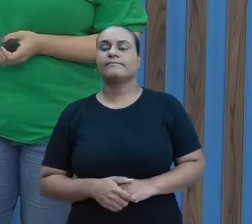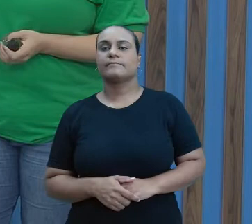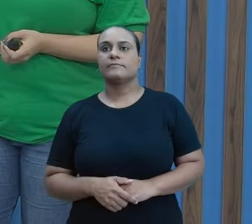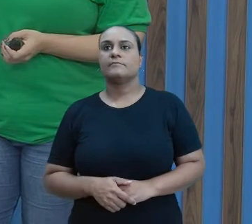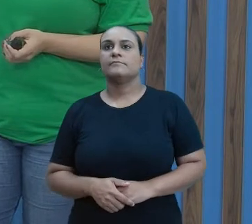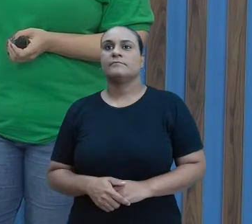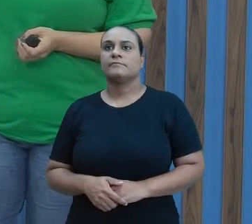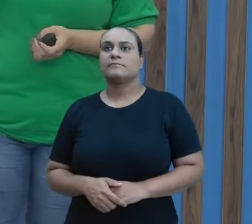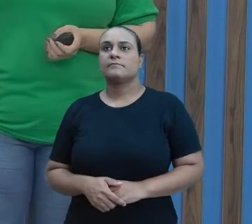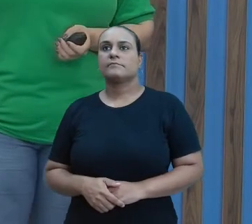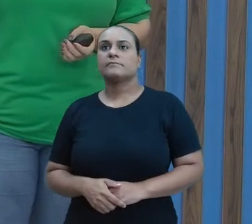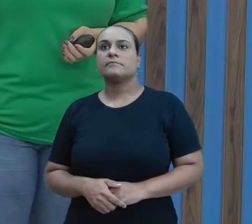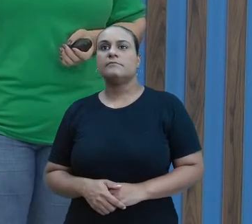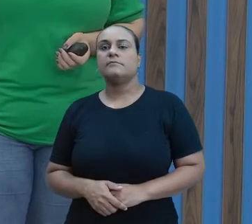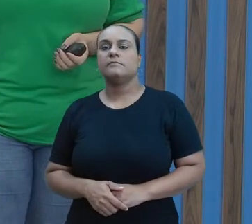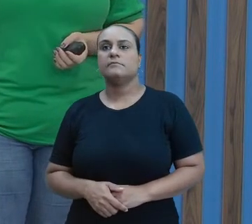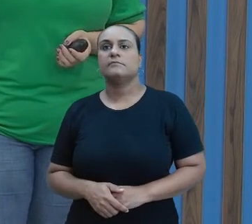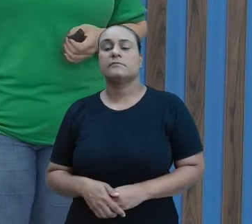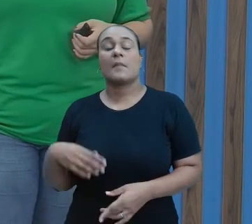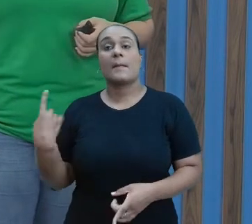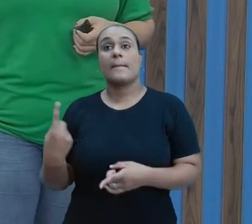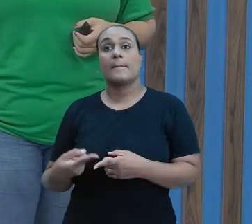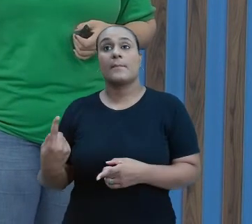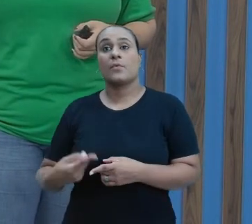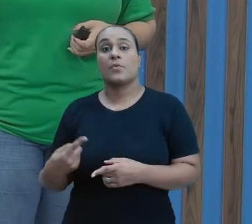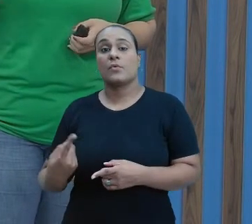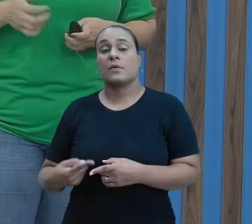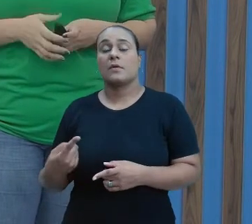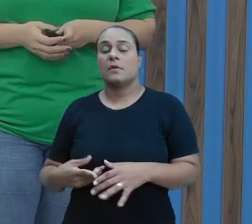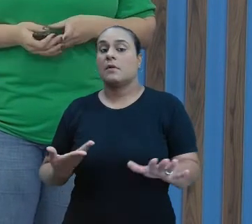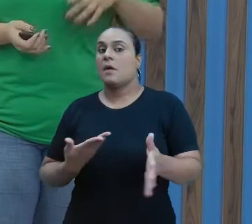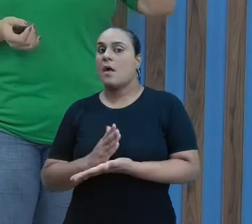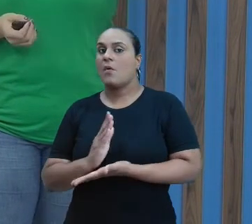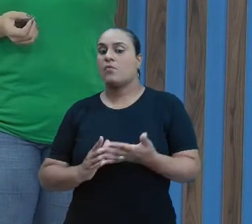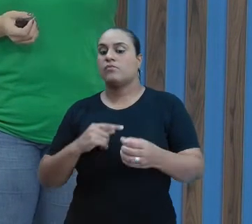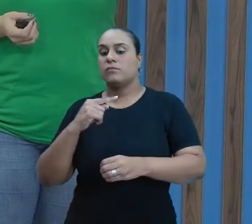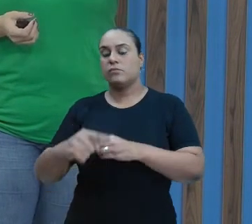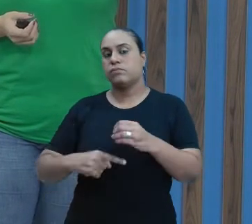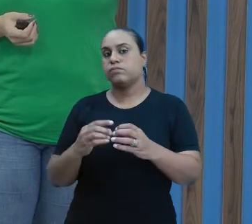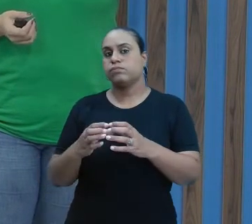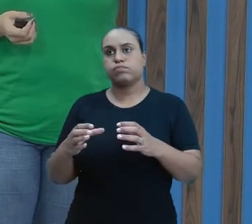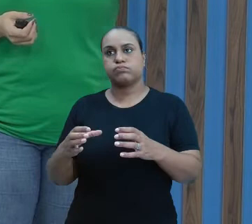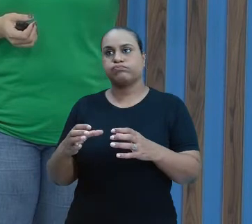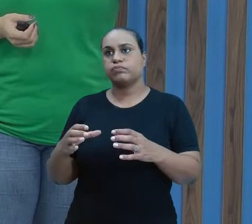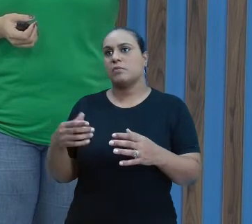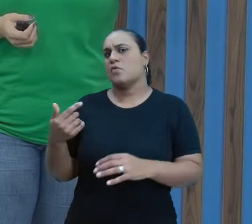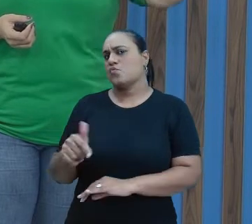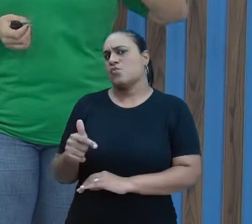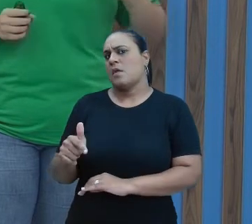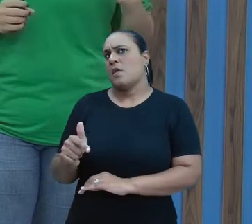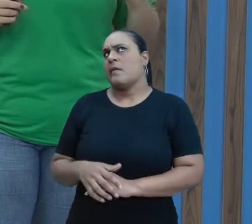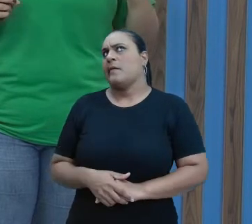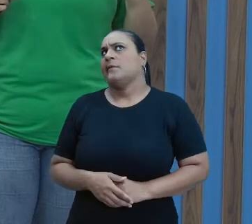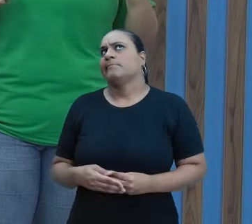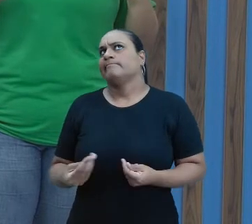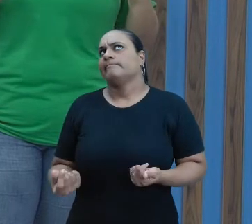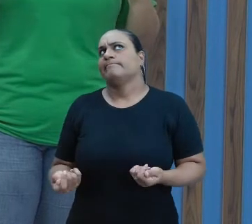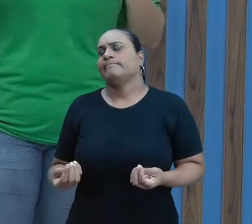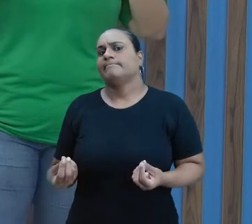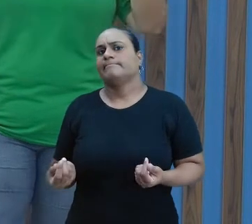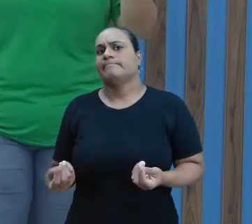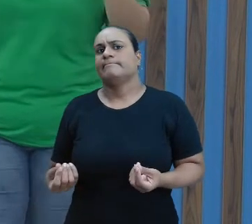E aqui, ó, por que que alguns elementos químicos, eles não têm uma letra